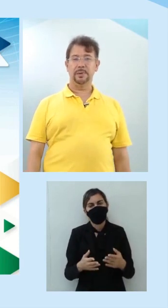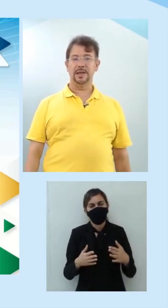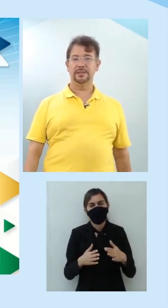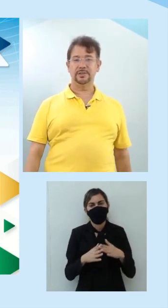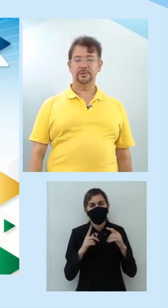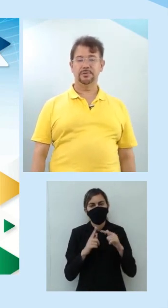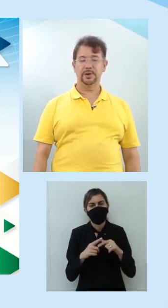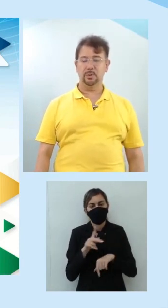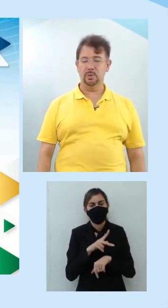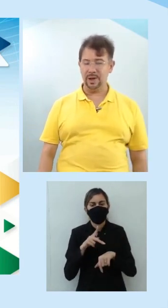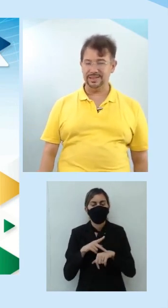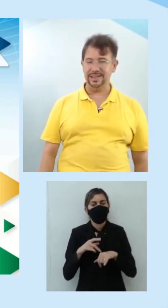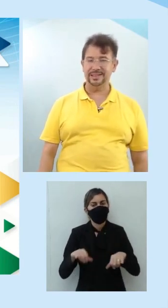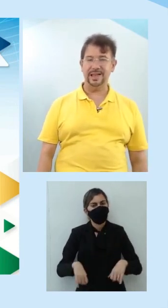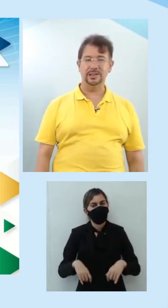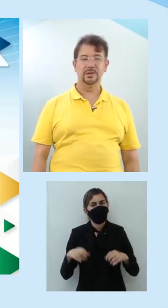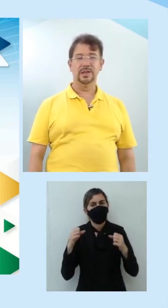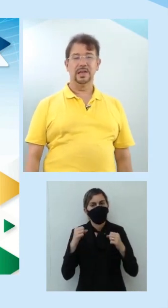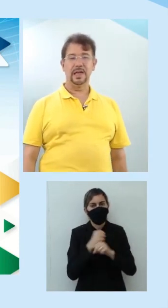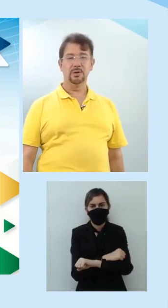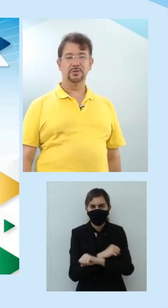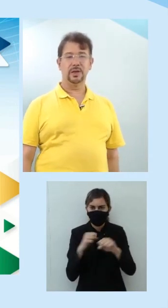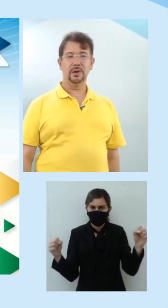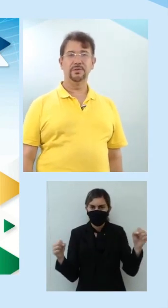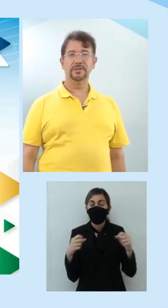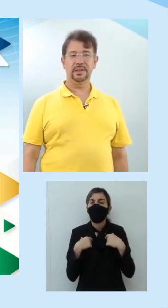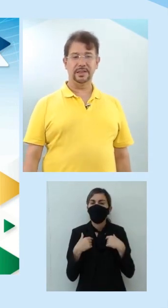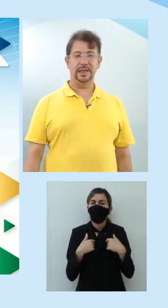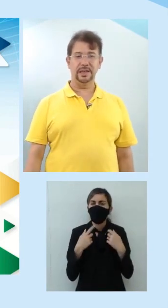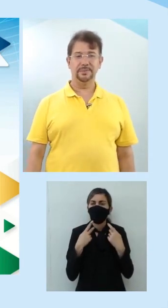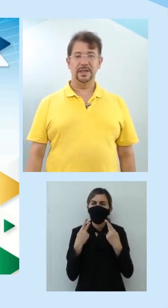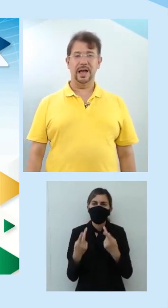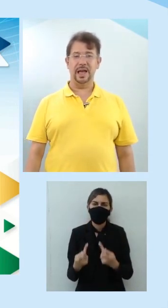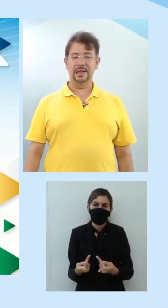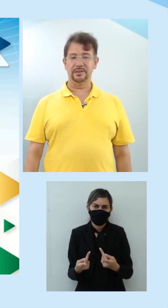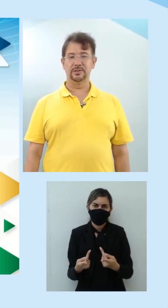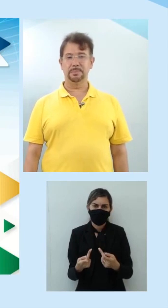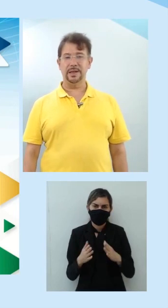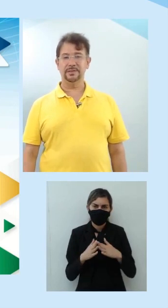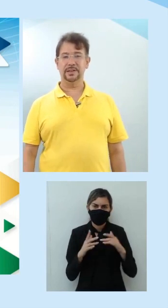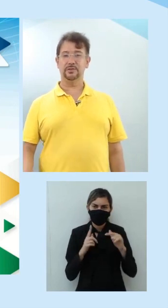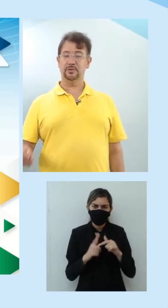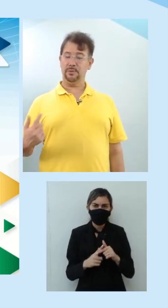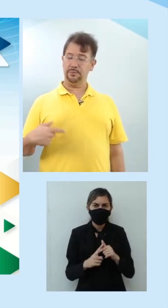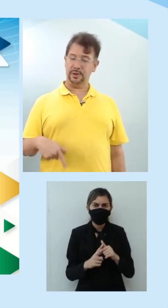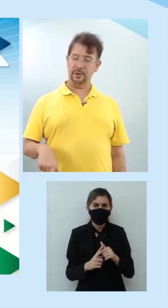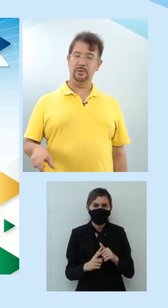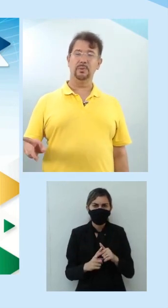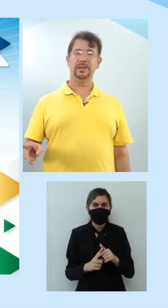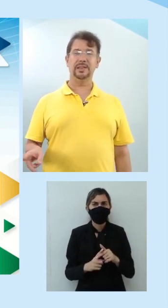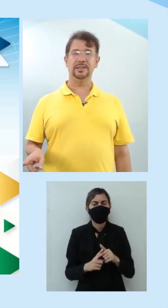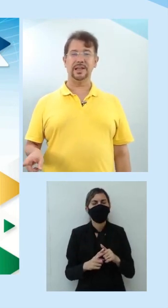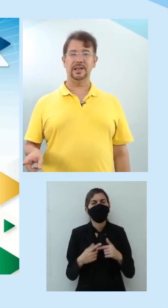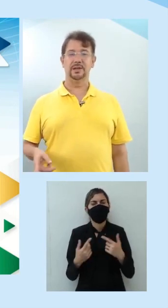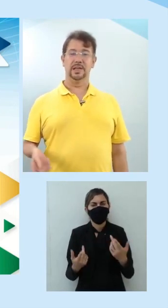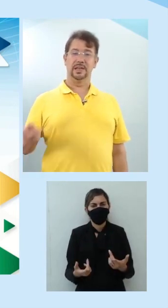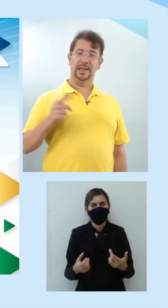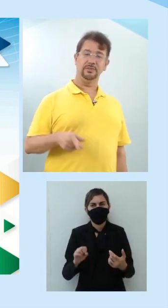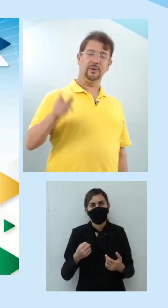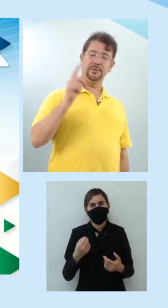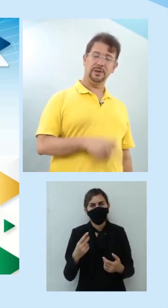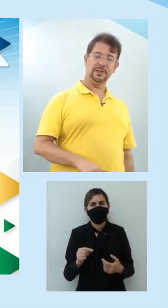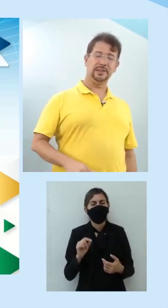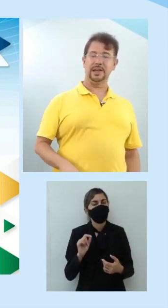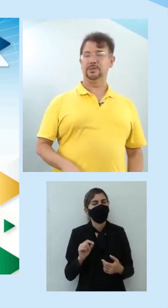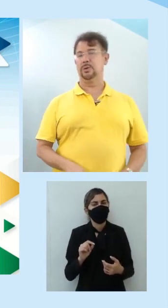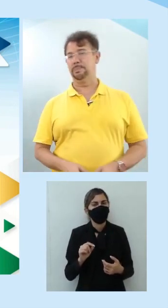do país que sofreu o atentado. Eu visitei a igreja do país que sofreu o atentado. Quem